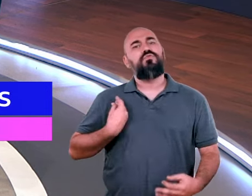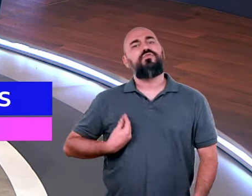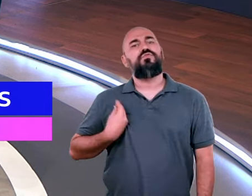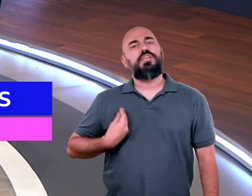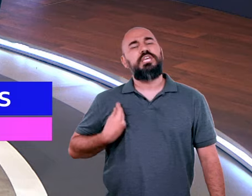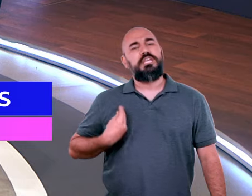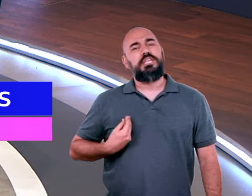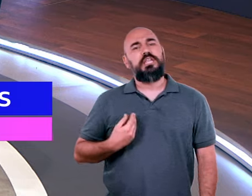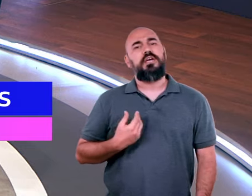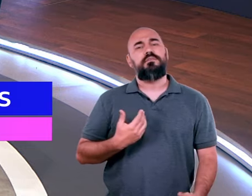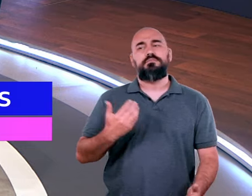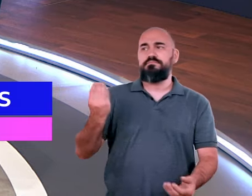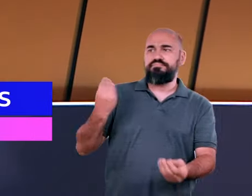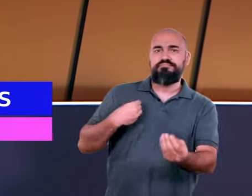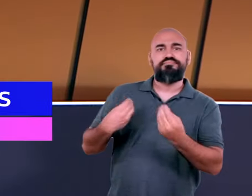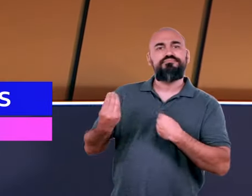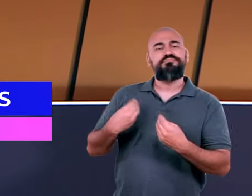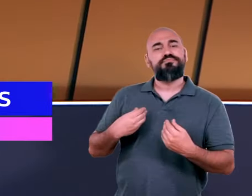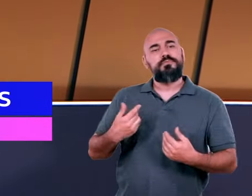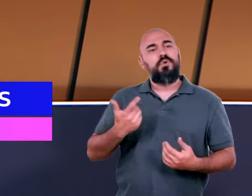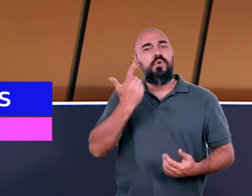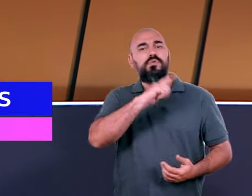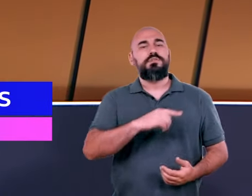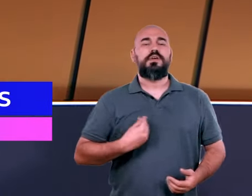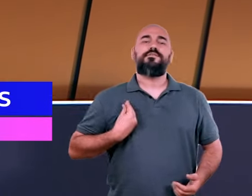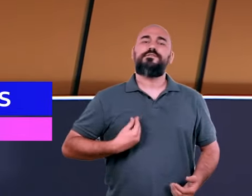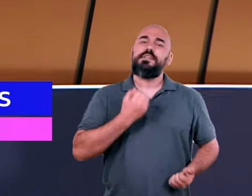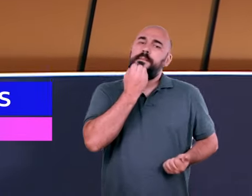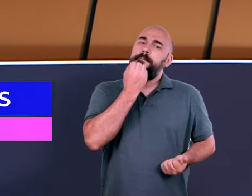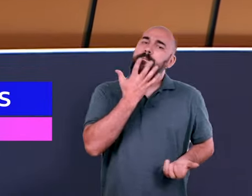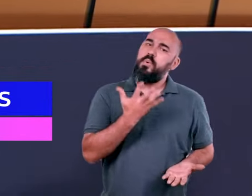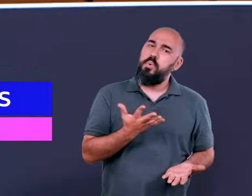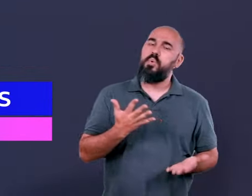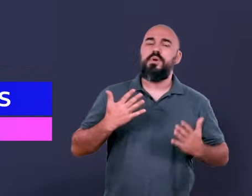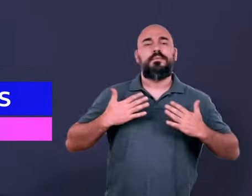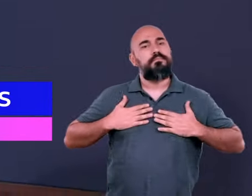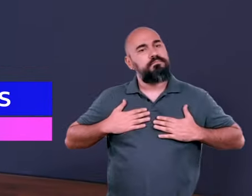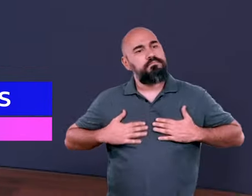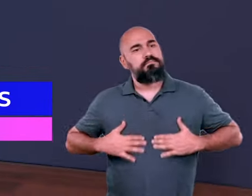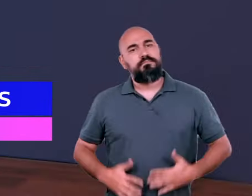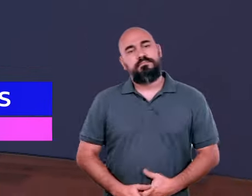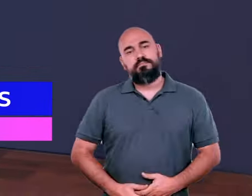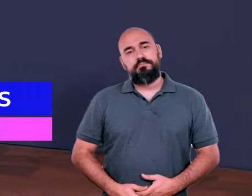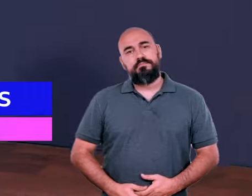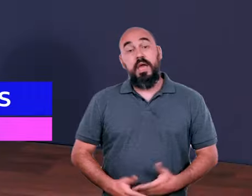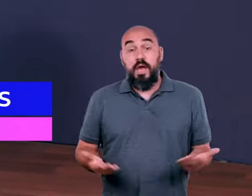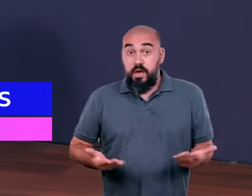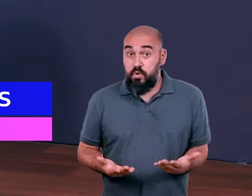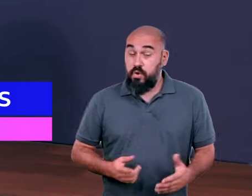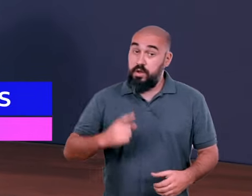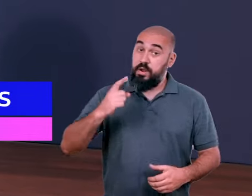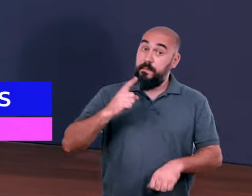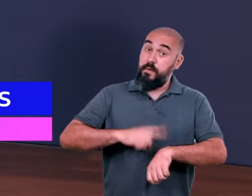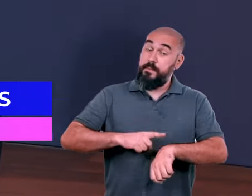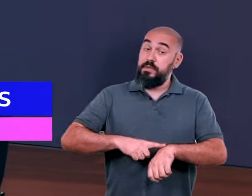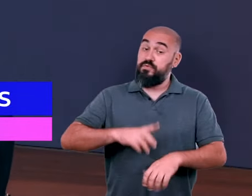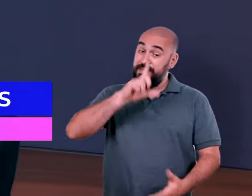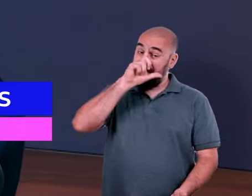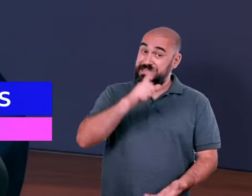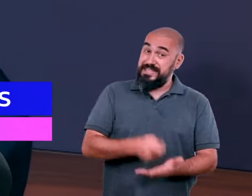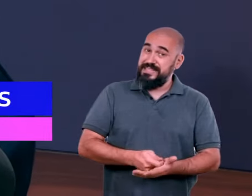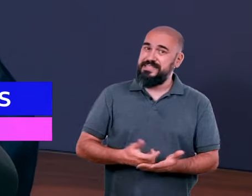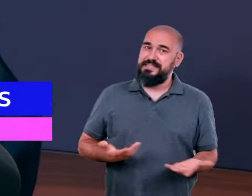te oferece. Estamos chegando num momento onde uma decisão precisa ser tomada. Você já